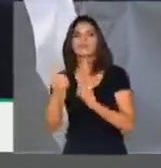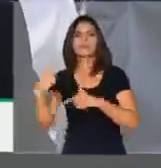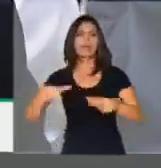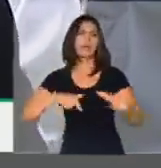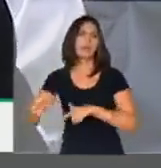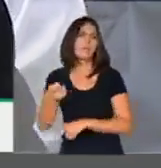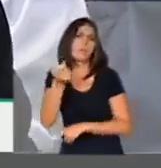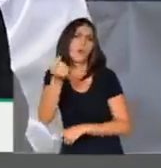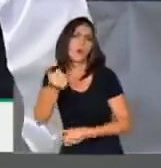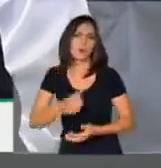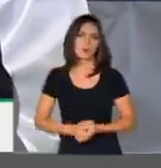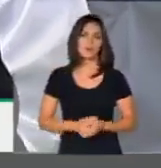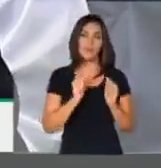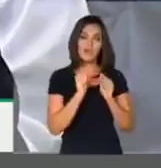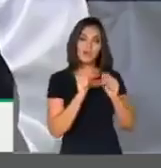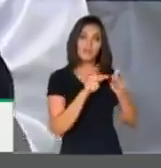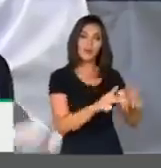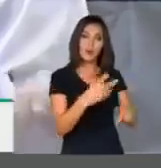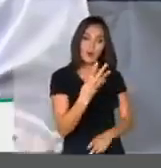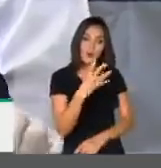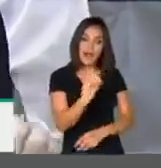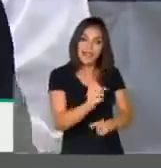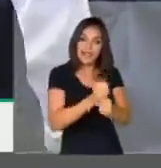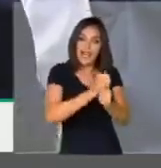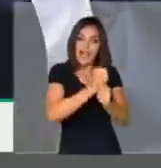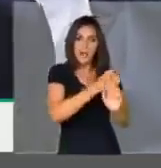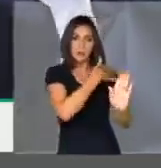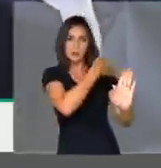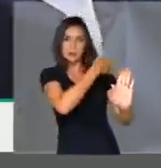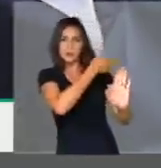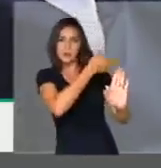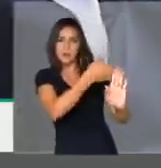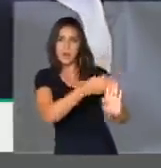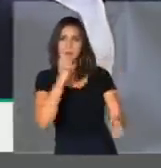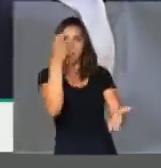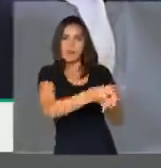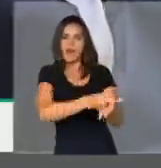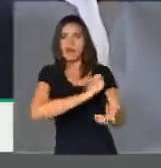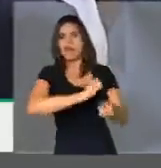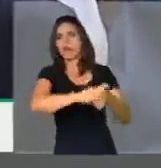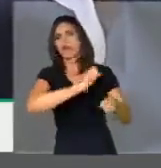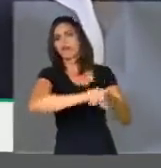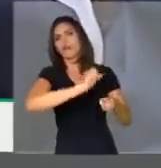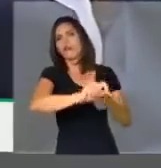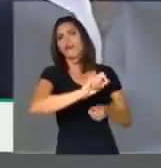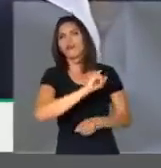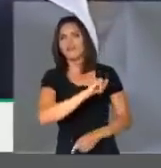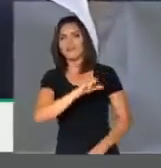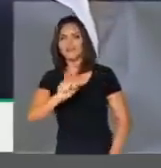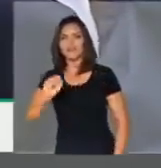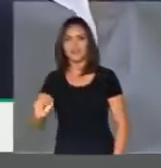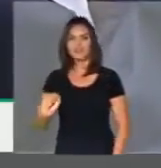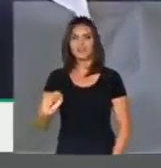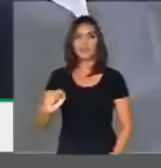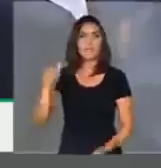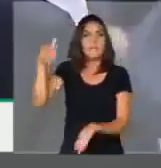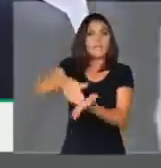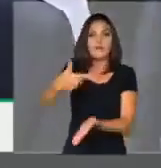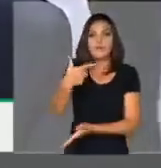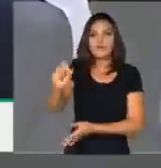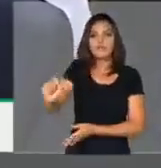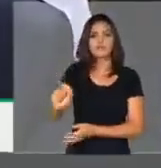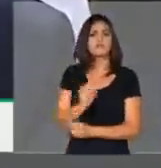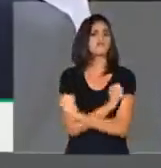aposentar com 40 anos de contribuição e no mínimo 20, ninguém mais se aposenta no Brasil. Deputado Glauber, Vossa Excelência está